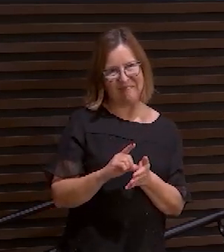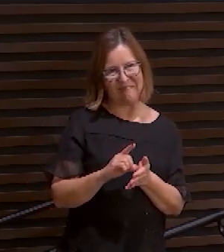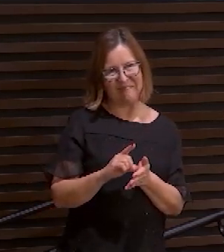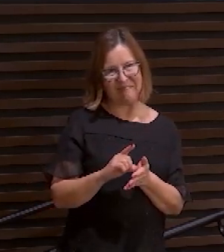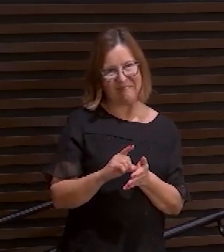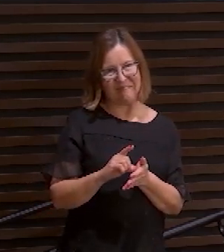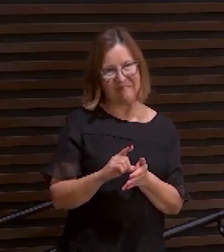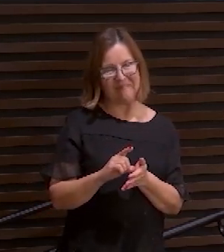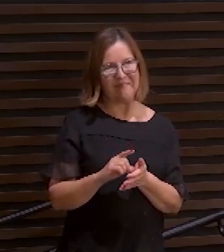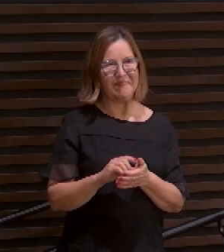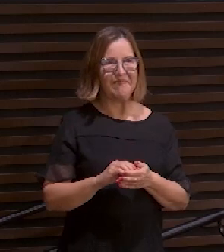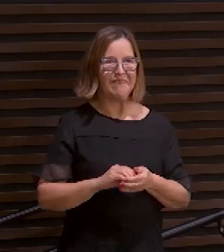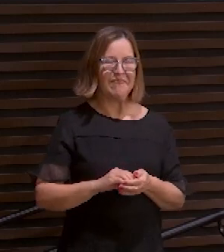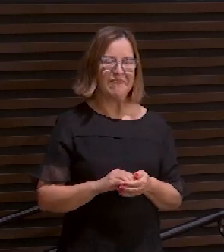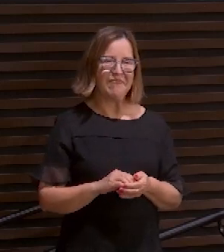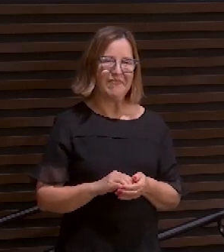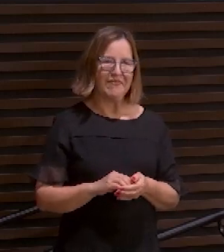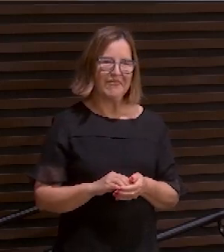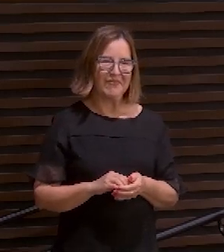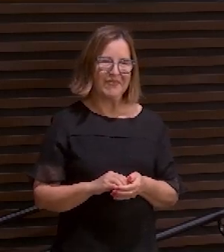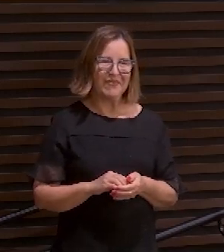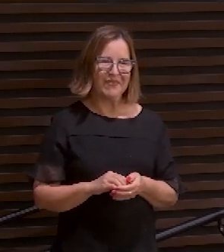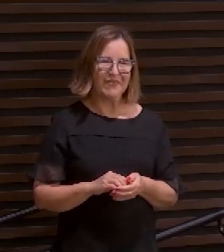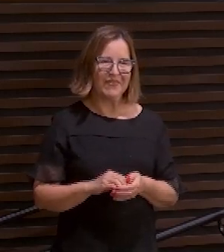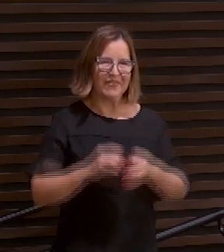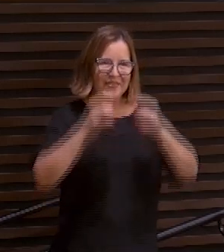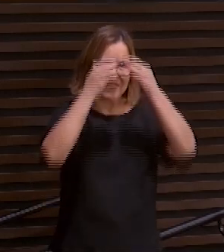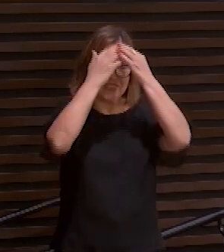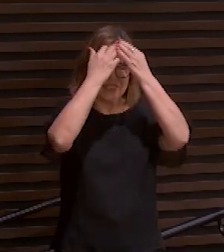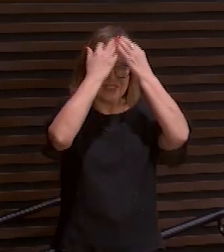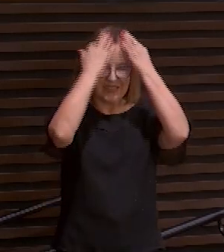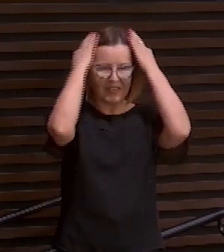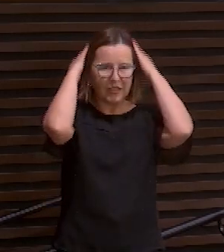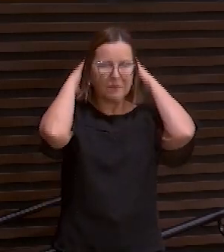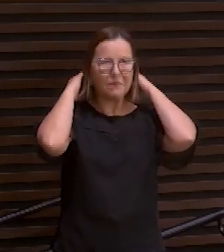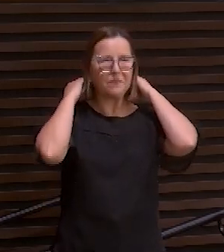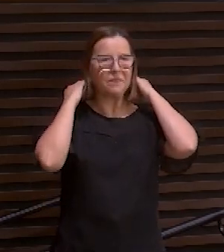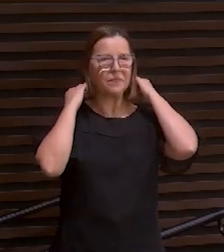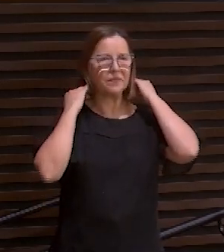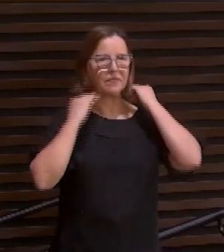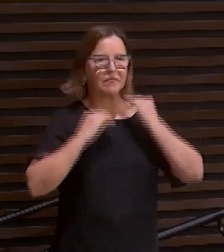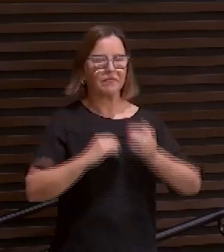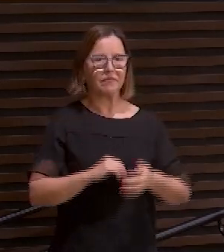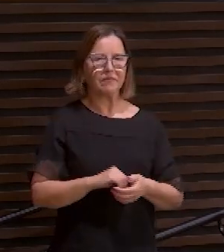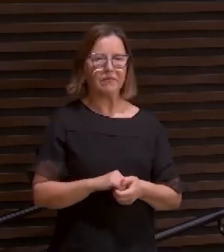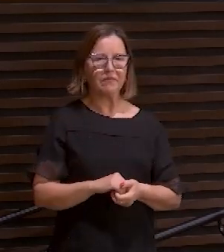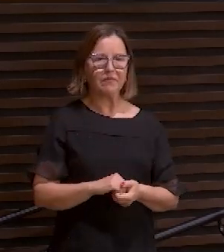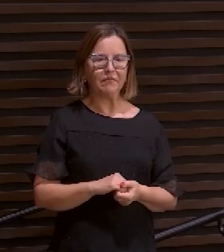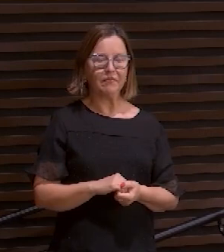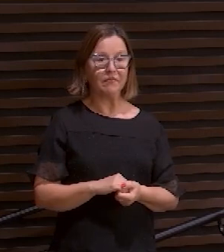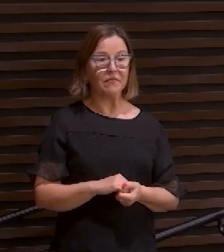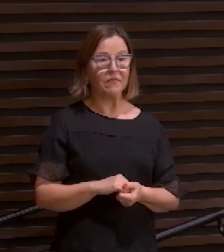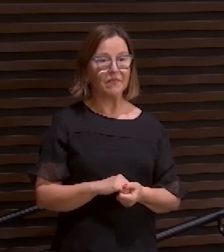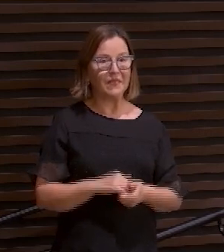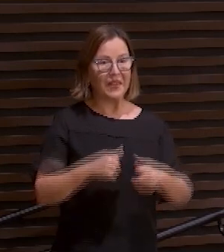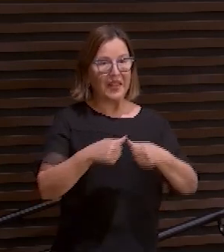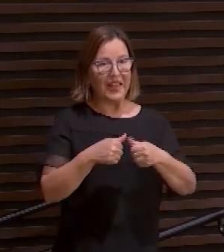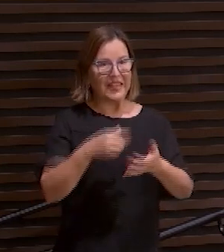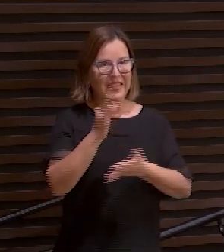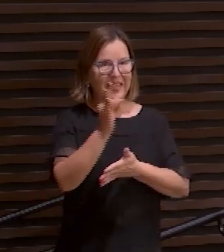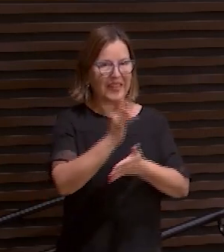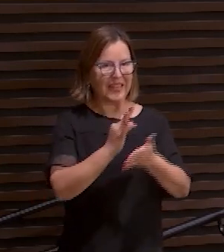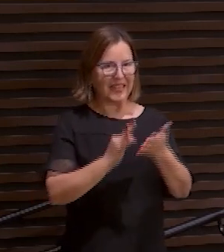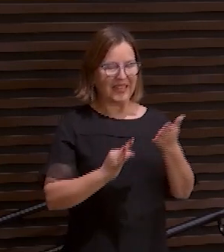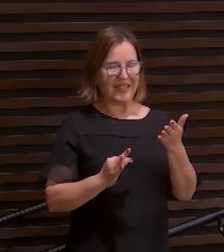Nada que pudéssemos pesar em algum sistema. Esse texto nos convida